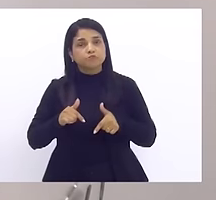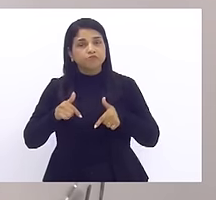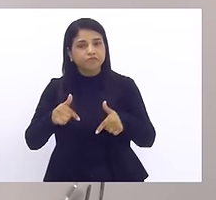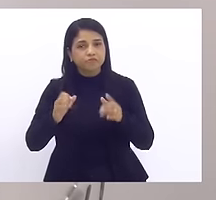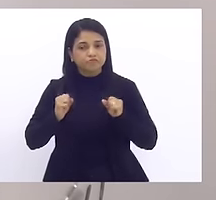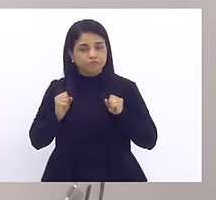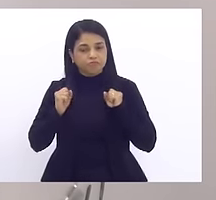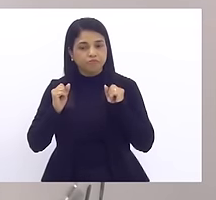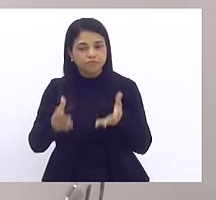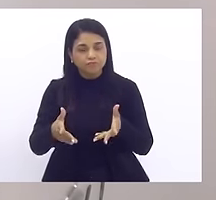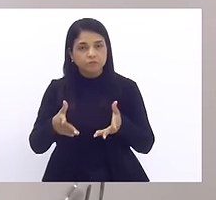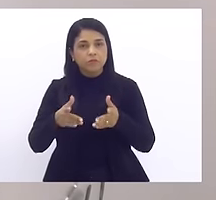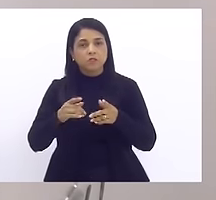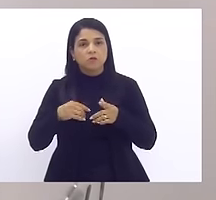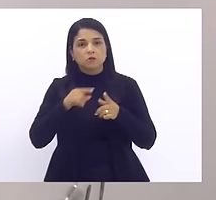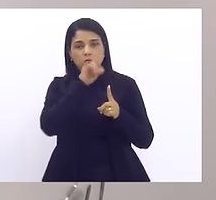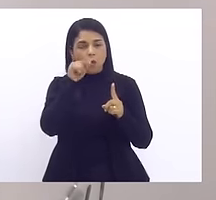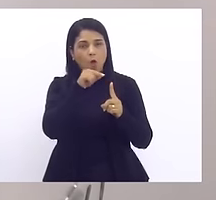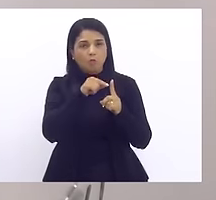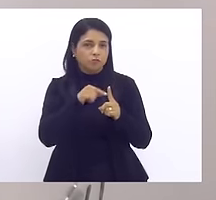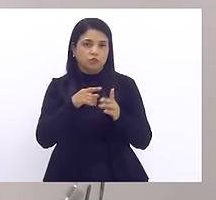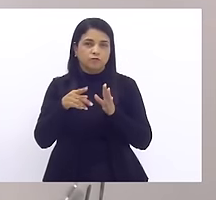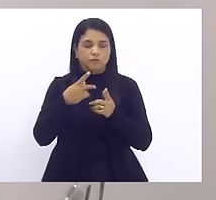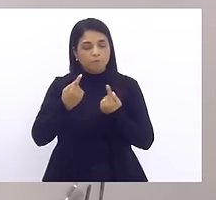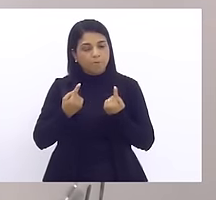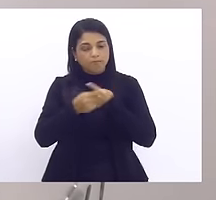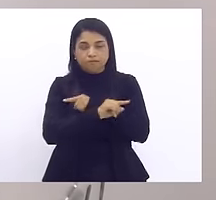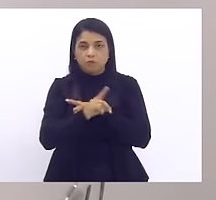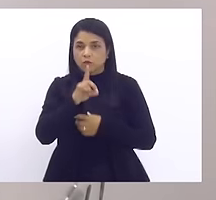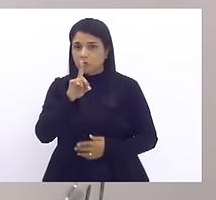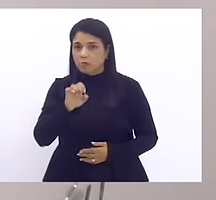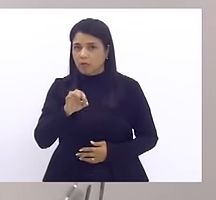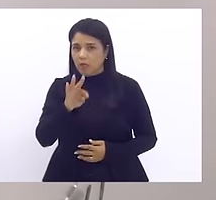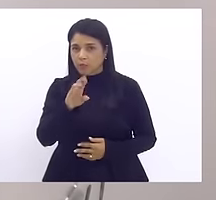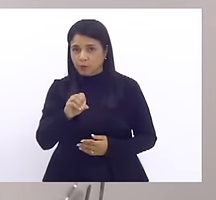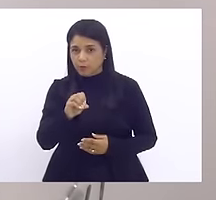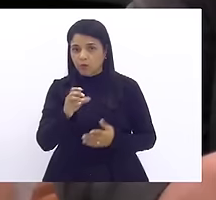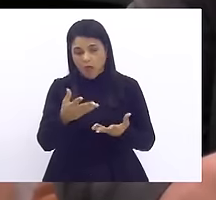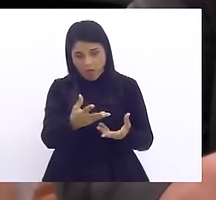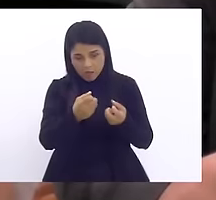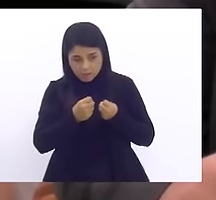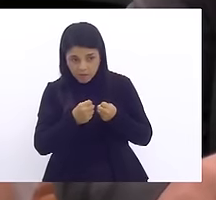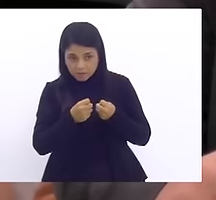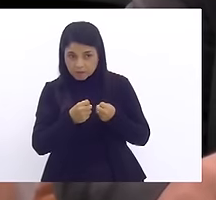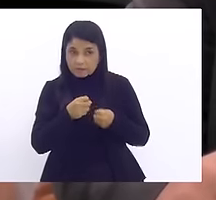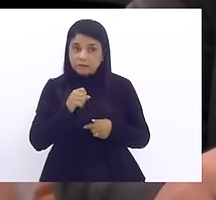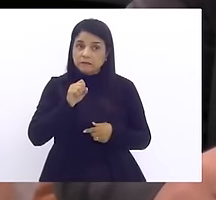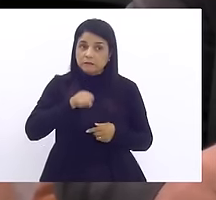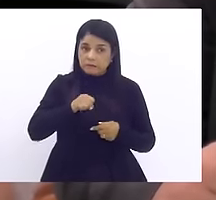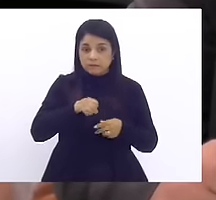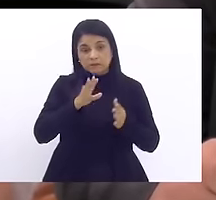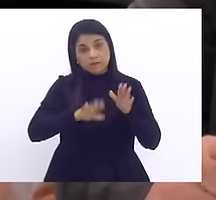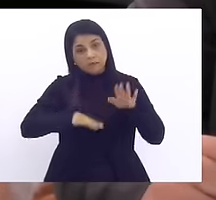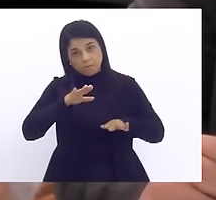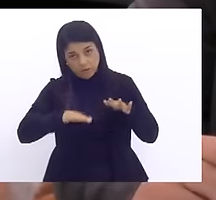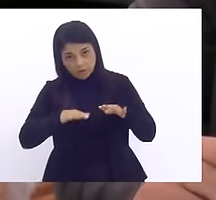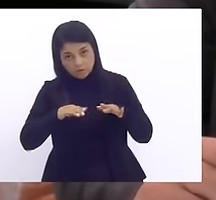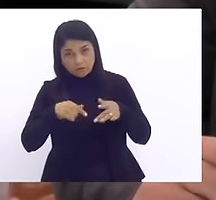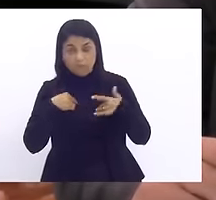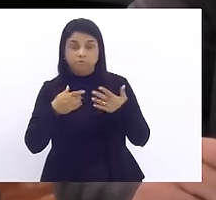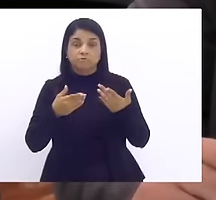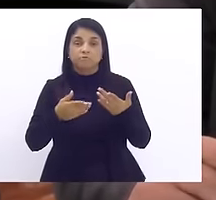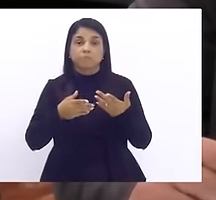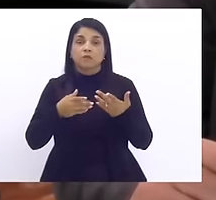mais de outras instituições do Estado o Detro que recebe também sim o Detro recebe